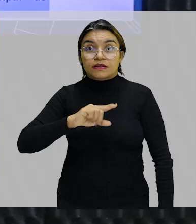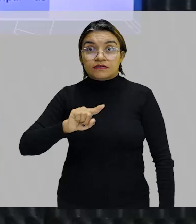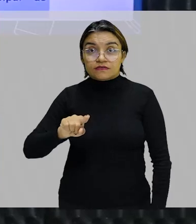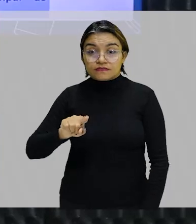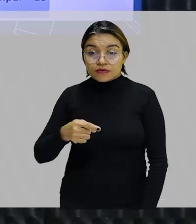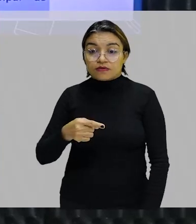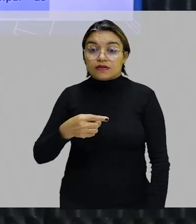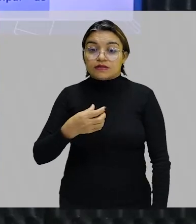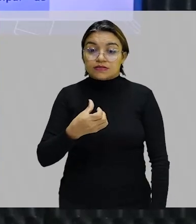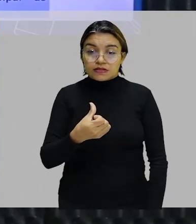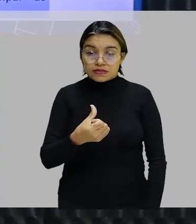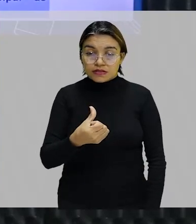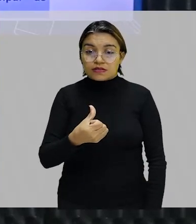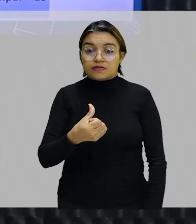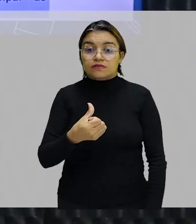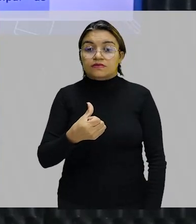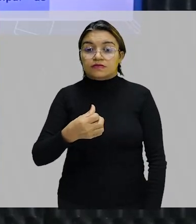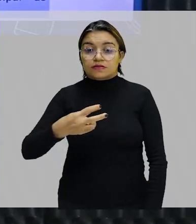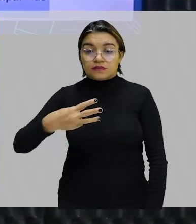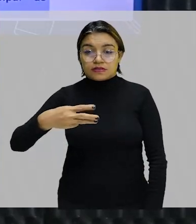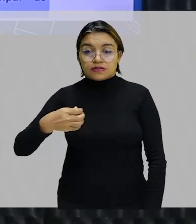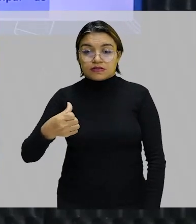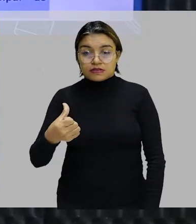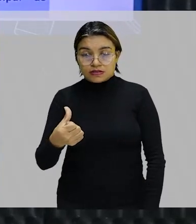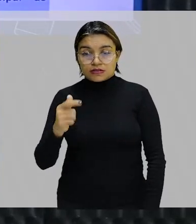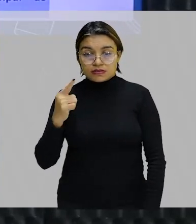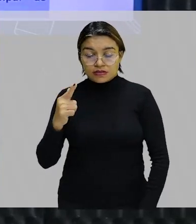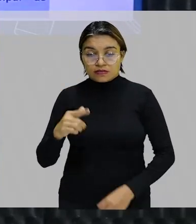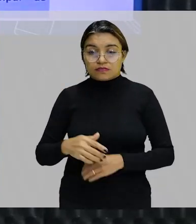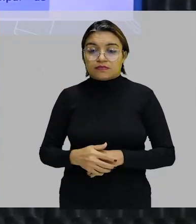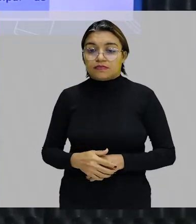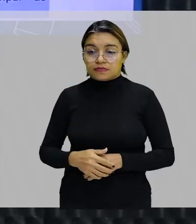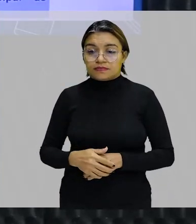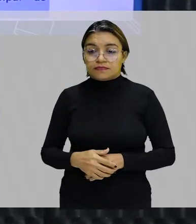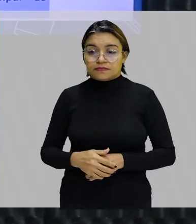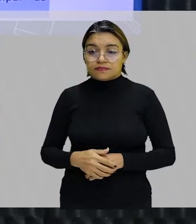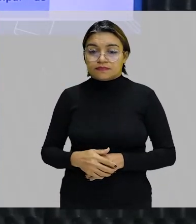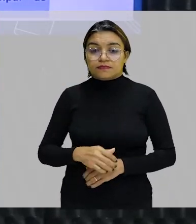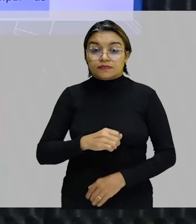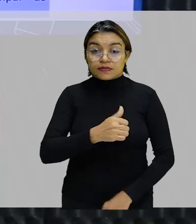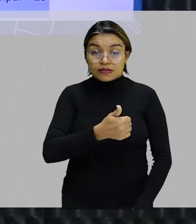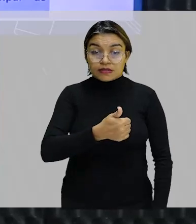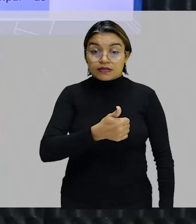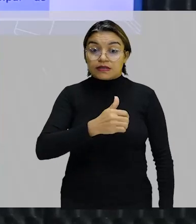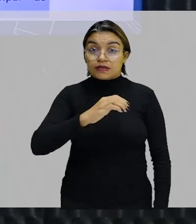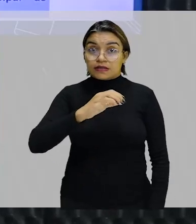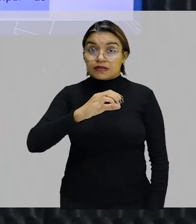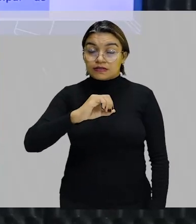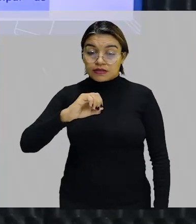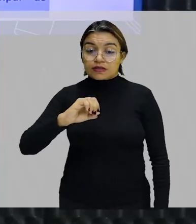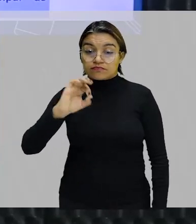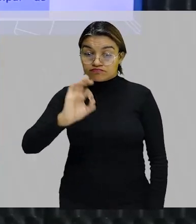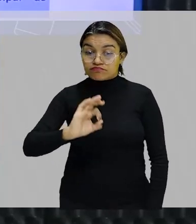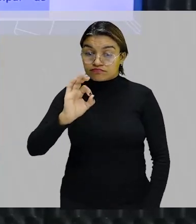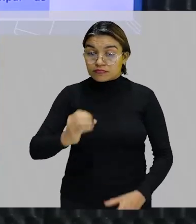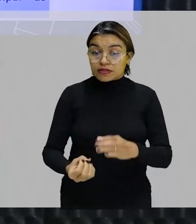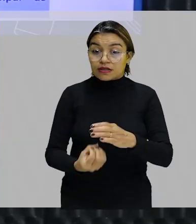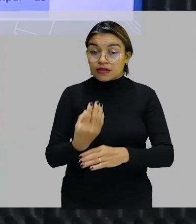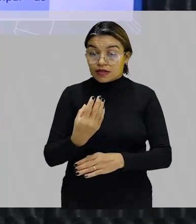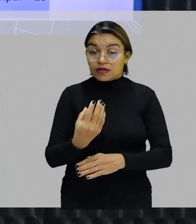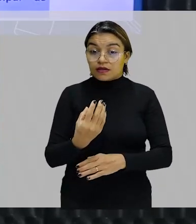3,636 do nitrato puro. 100, que vai corresponder à porcentagem, certo? 100 vai gerar